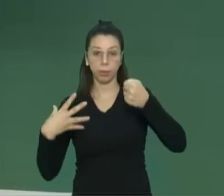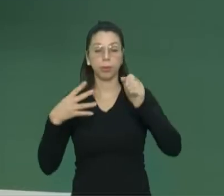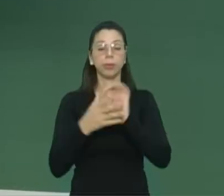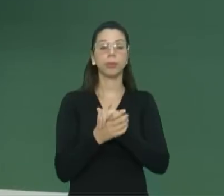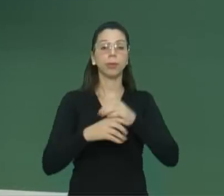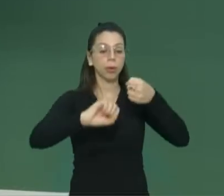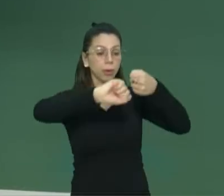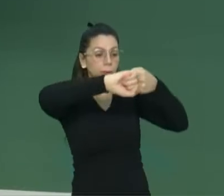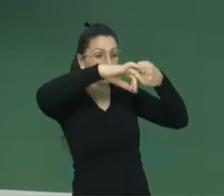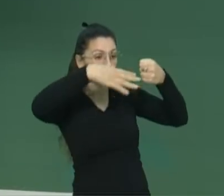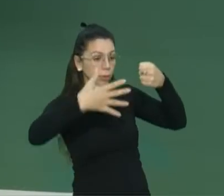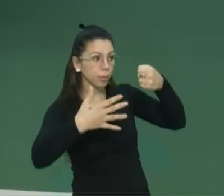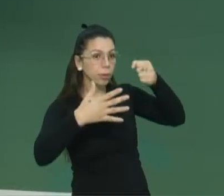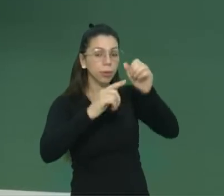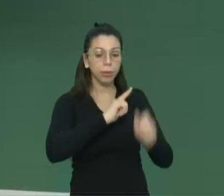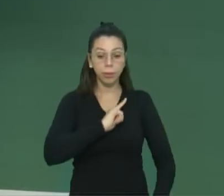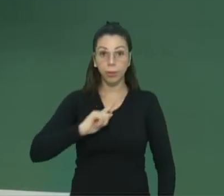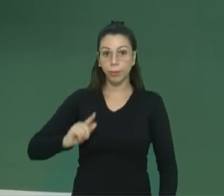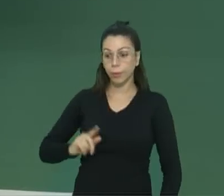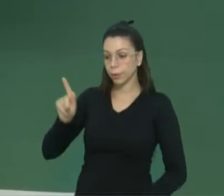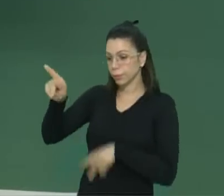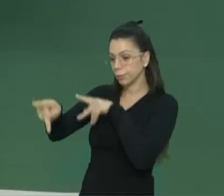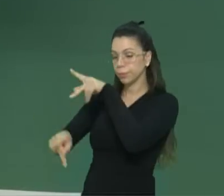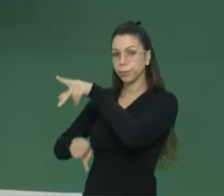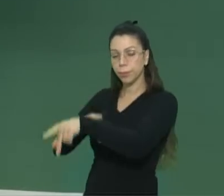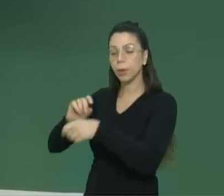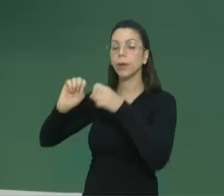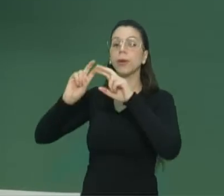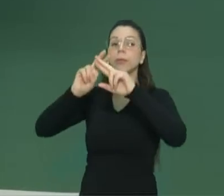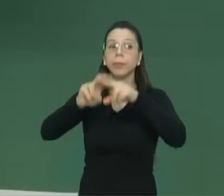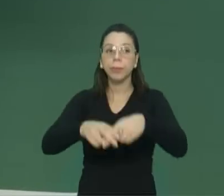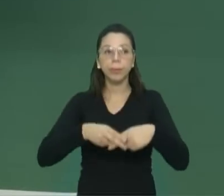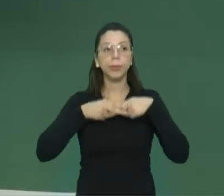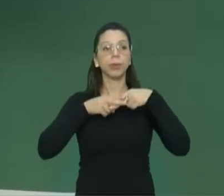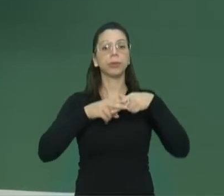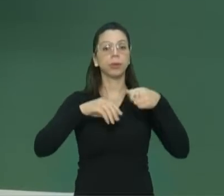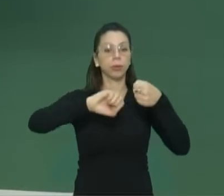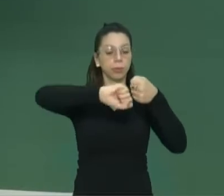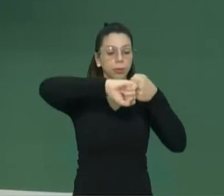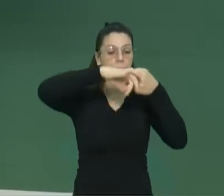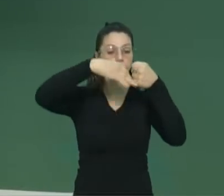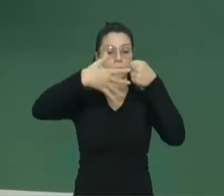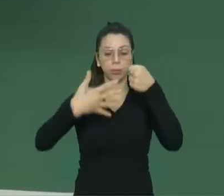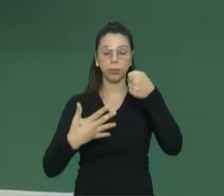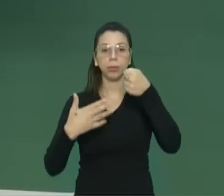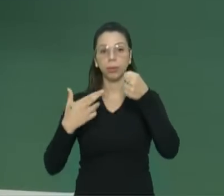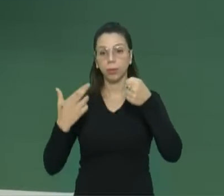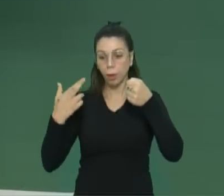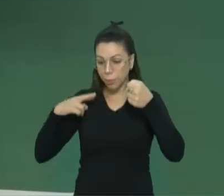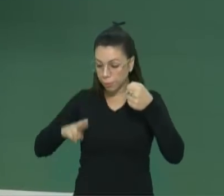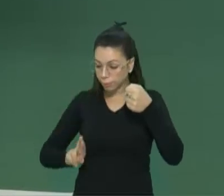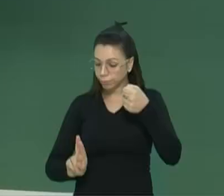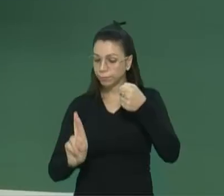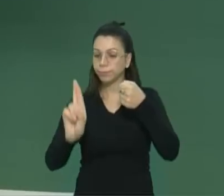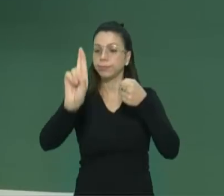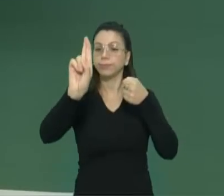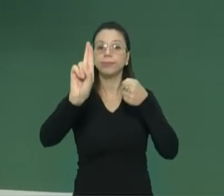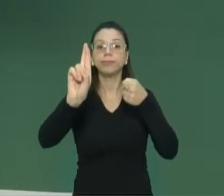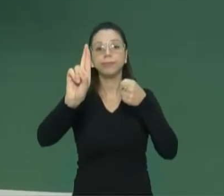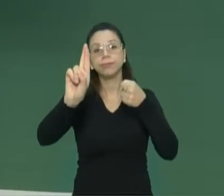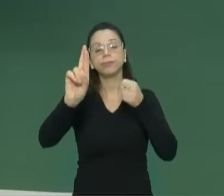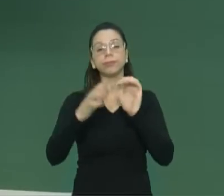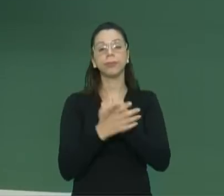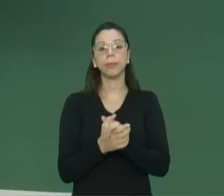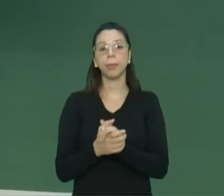o governo do povo. Por isso que a democracia, ela fala de representatividade, ou seja,